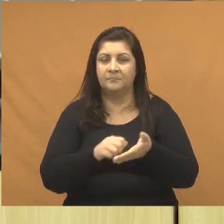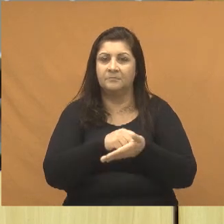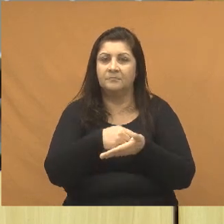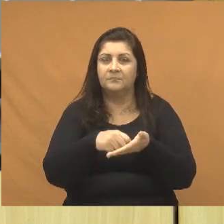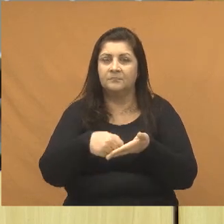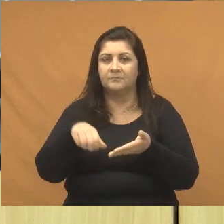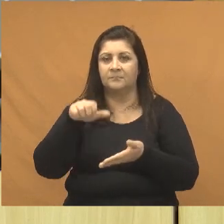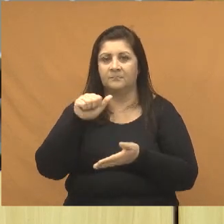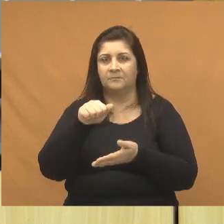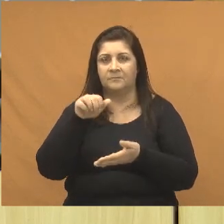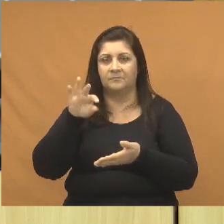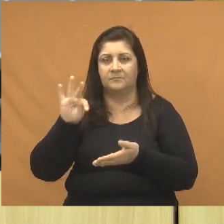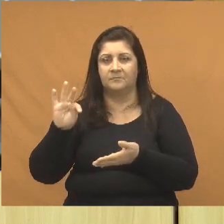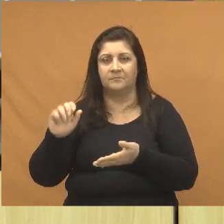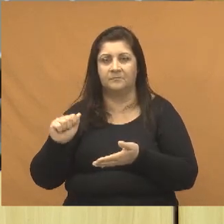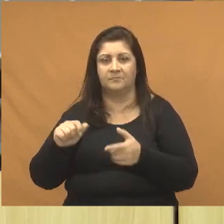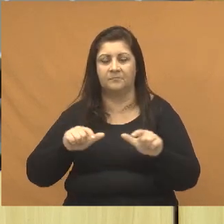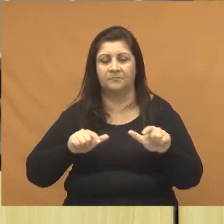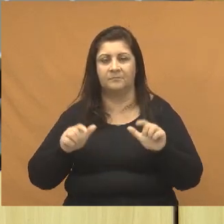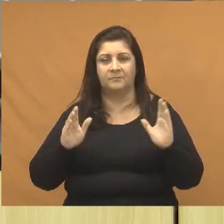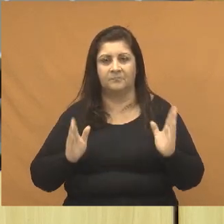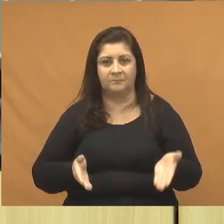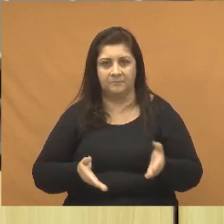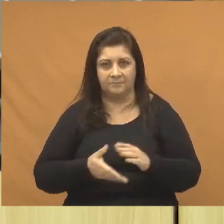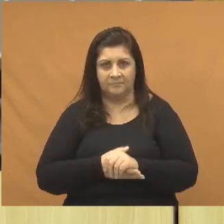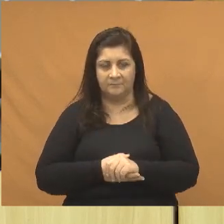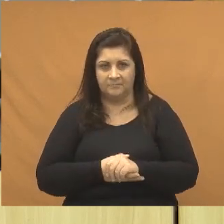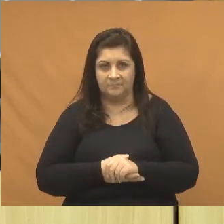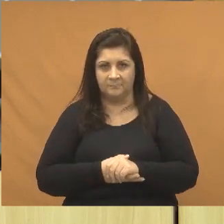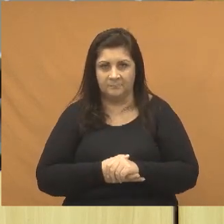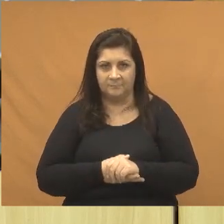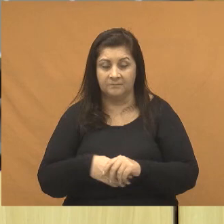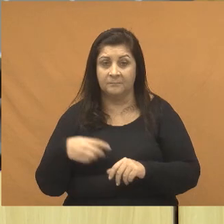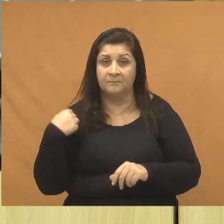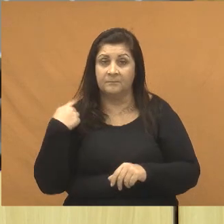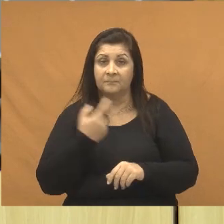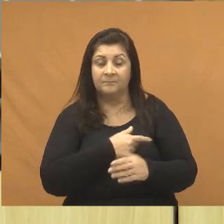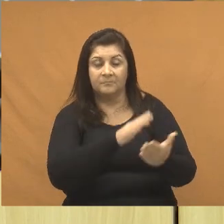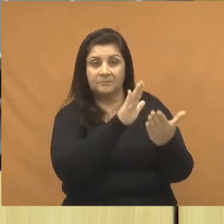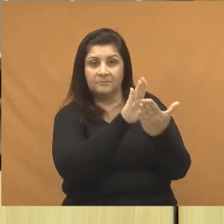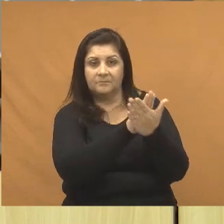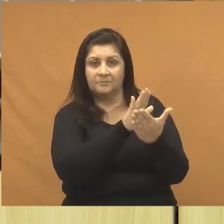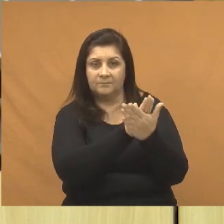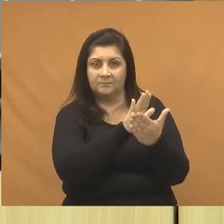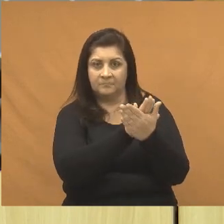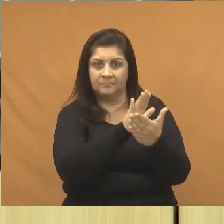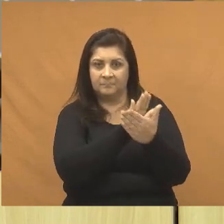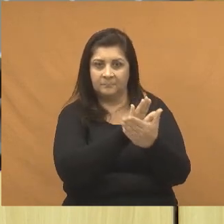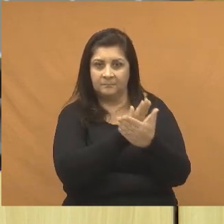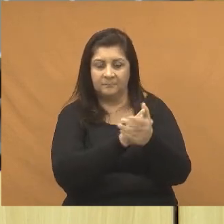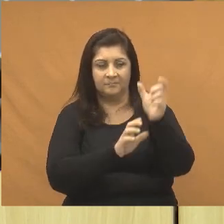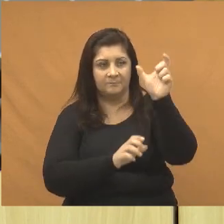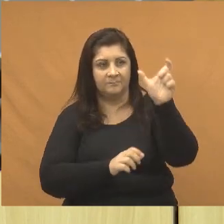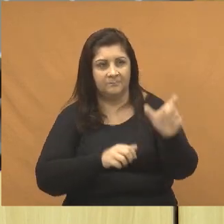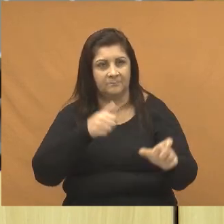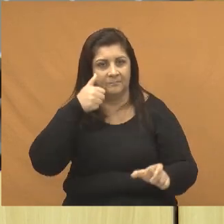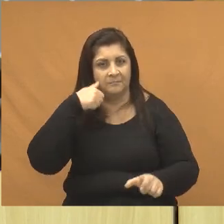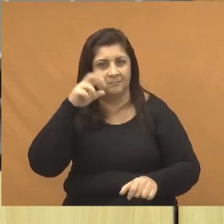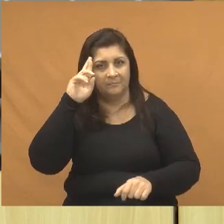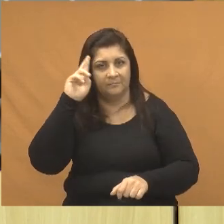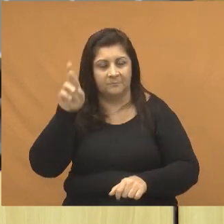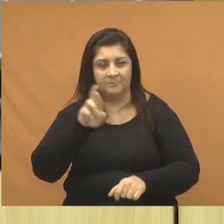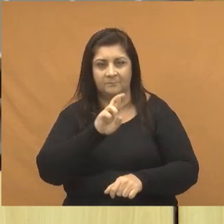constado no ato dos trabalhos dessa sessão o registro de nossas congratulações à senhora